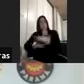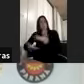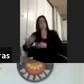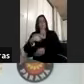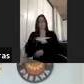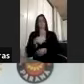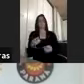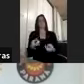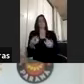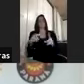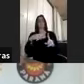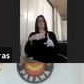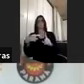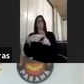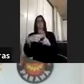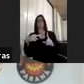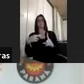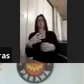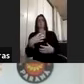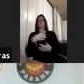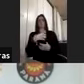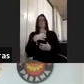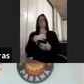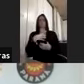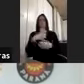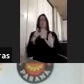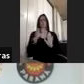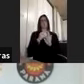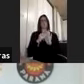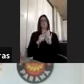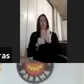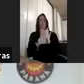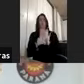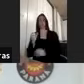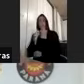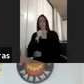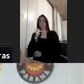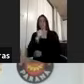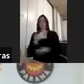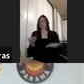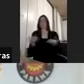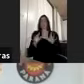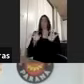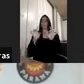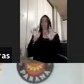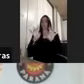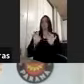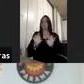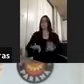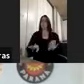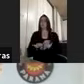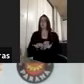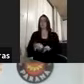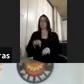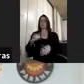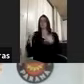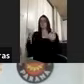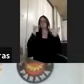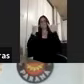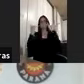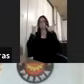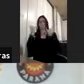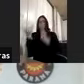perceber pelo tipo do conteúdo, né? Como é que foi a nossa entrevista hoje, que informações o